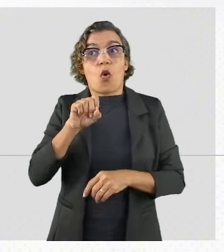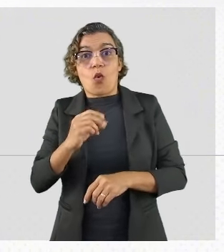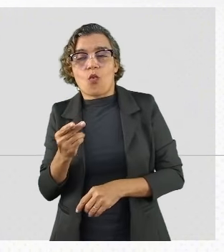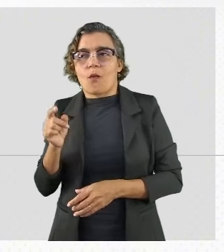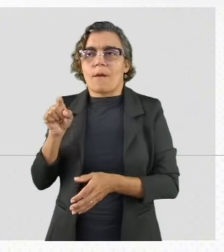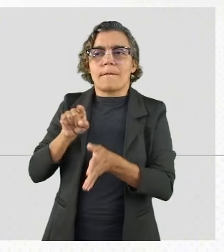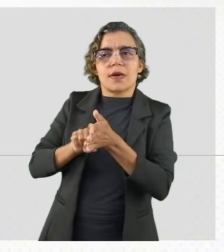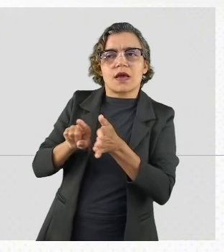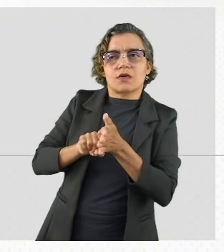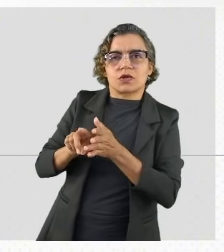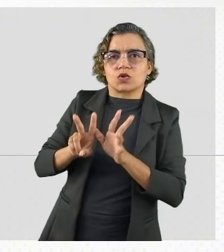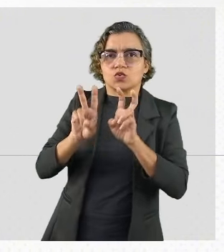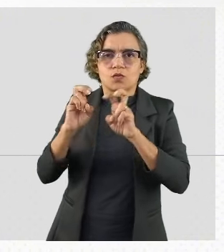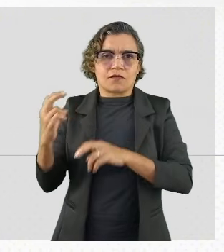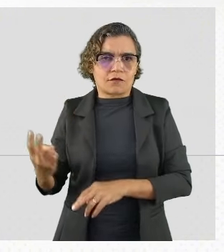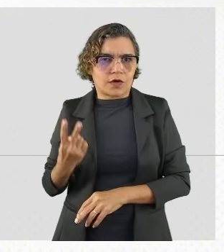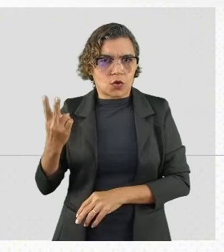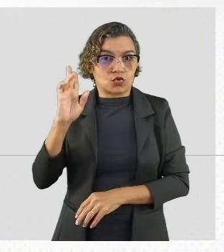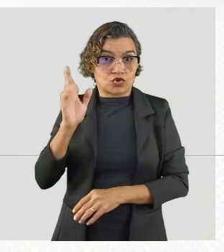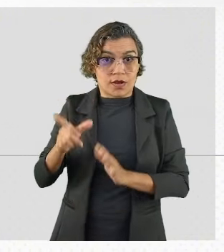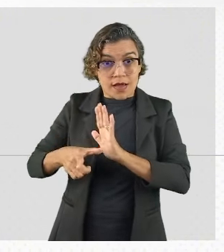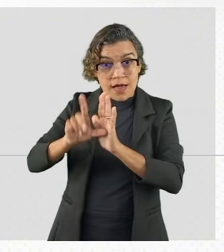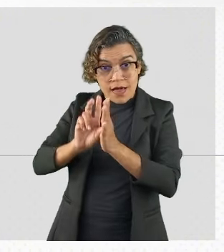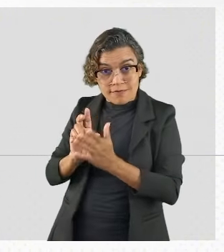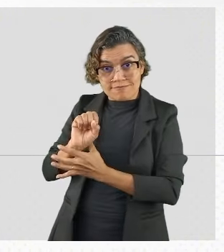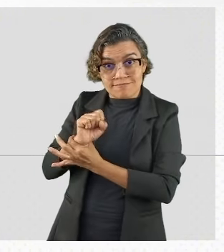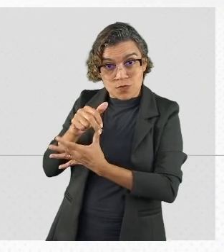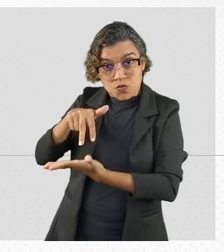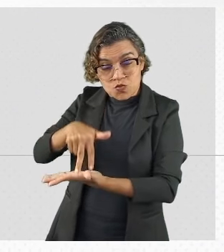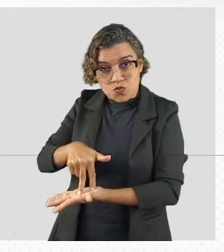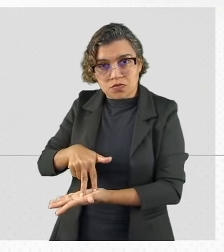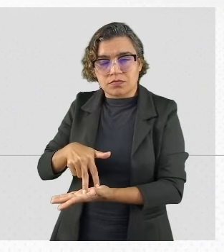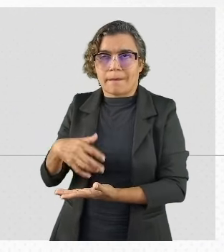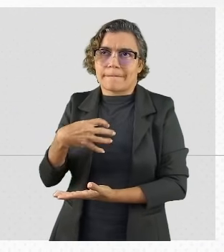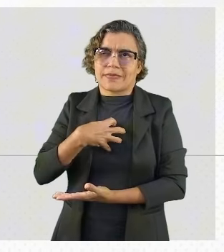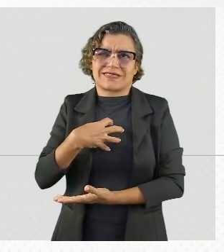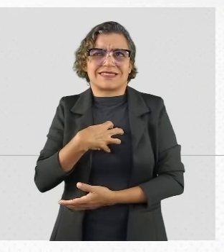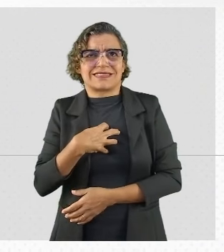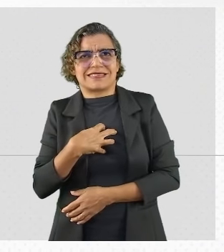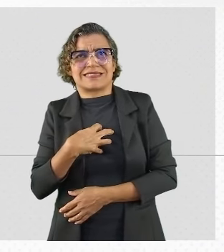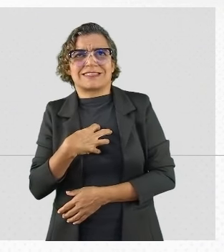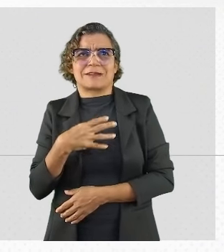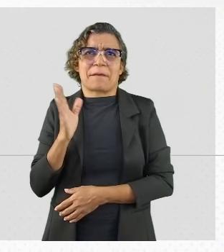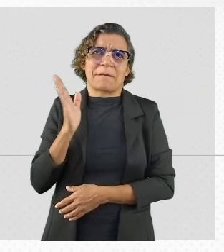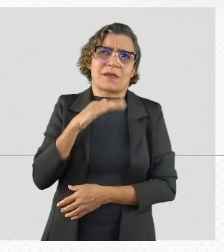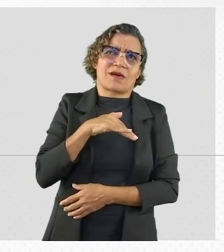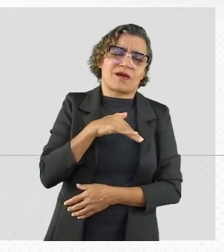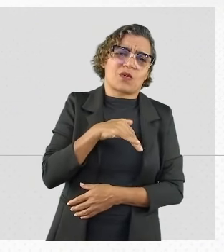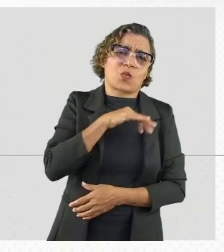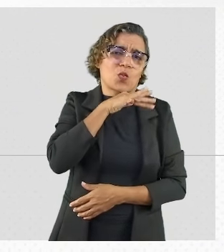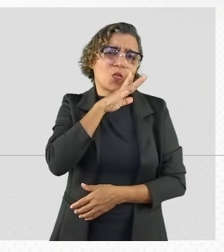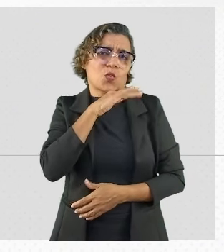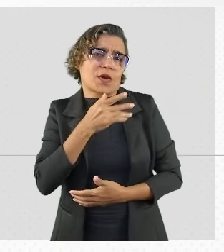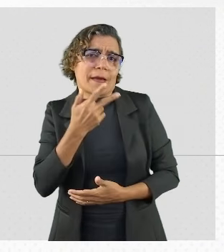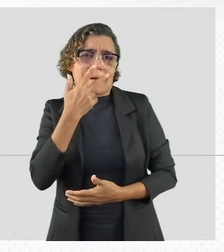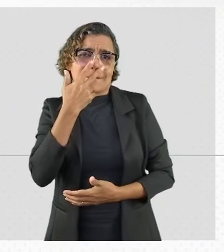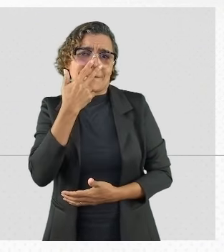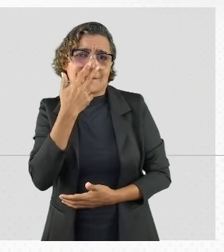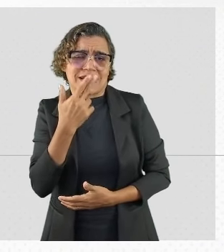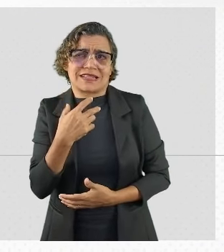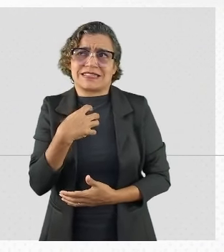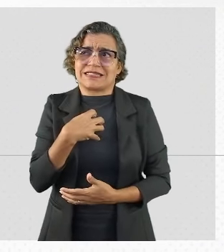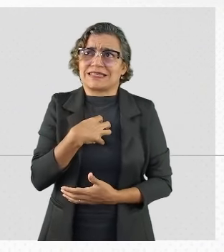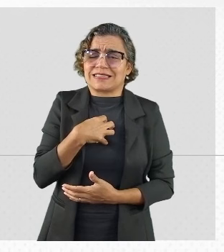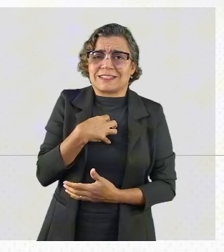valores que já estão estabelecidos, a gente se sente mal, muitas vezes a gente sai da nossa zona de conforto. E